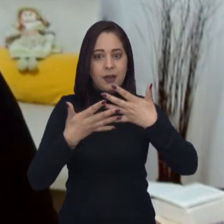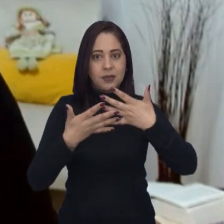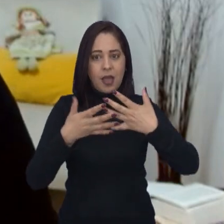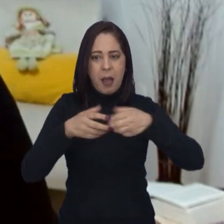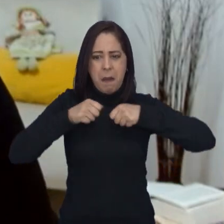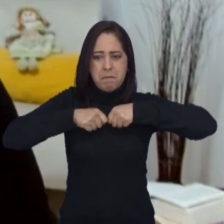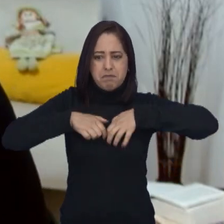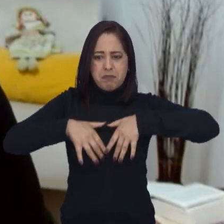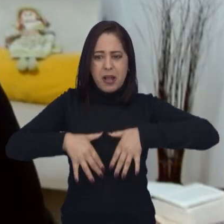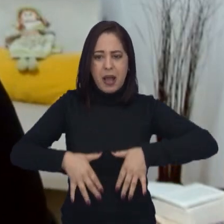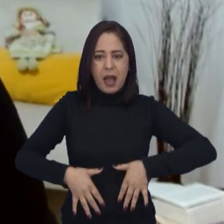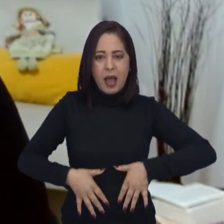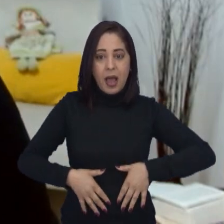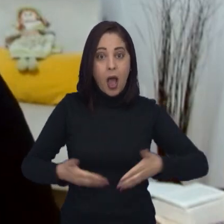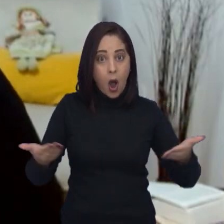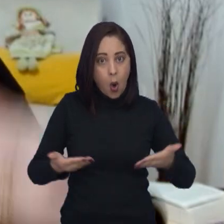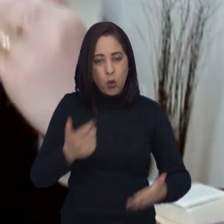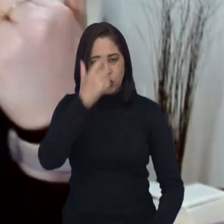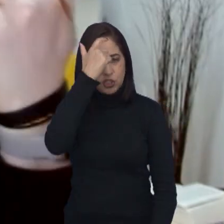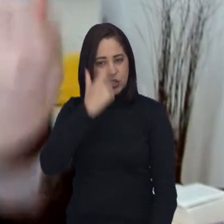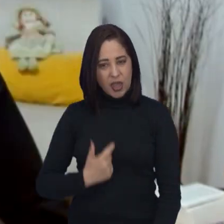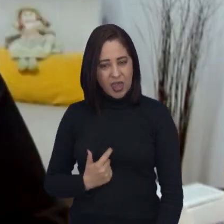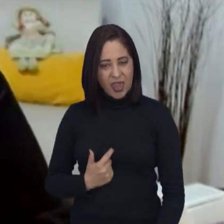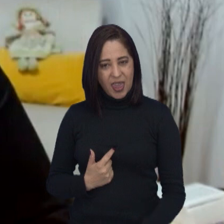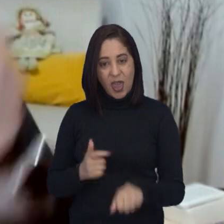corpo. Hoje eu sou uma vitilinda